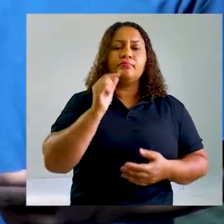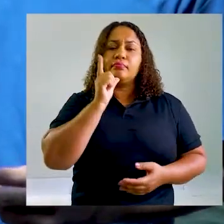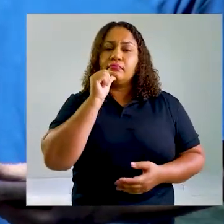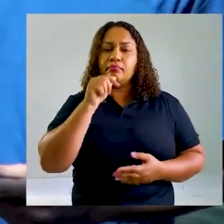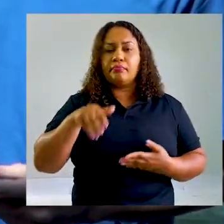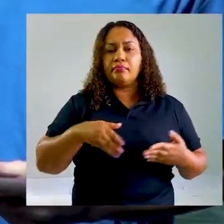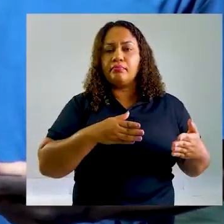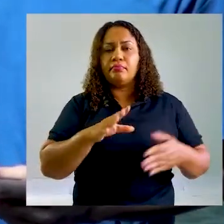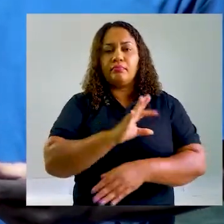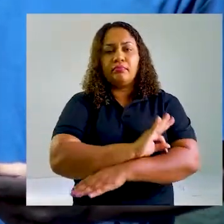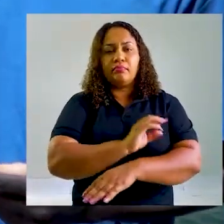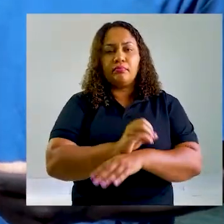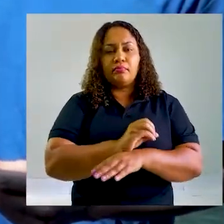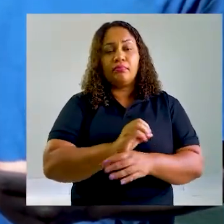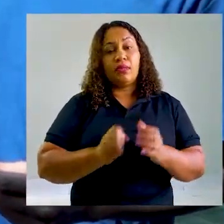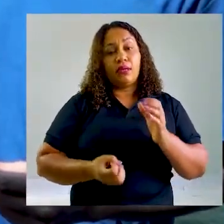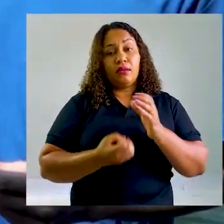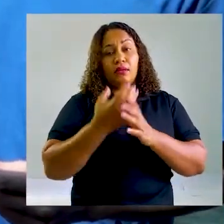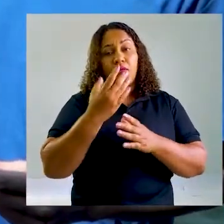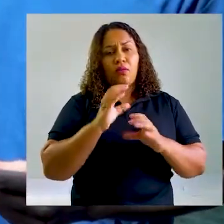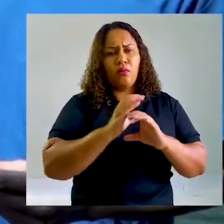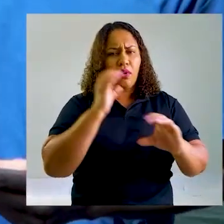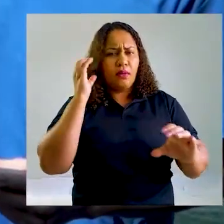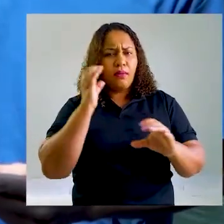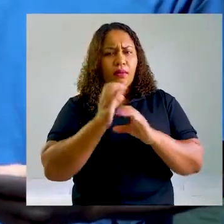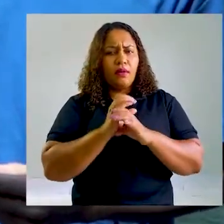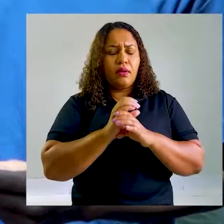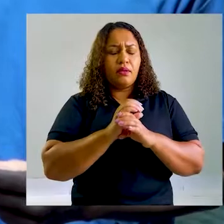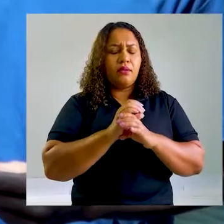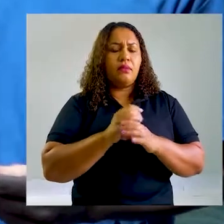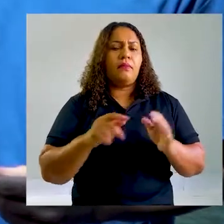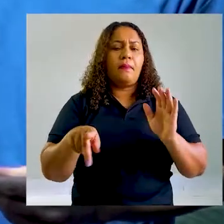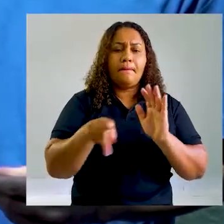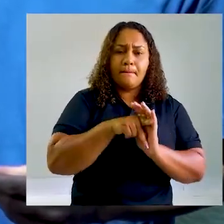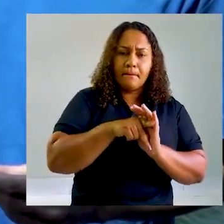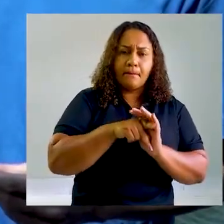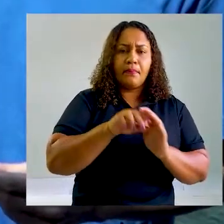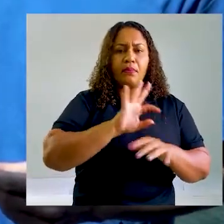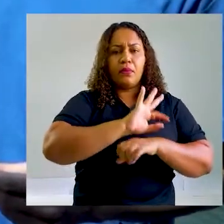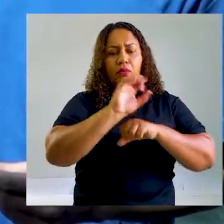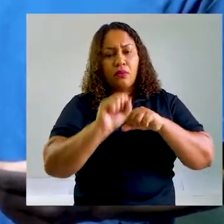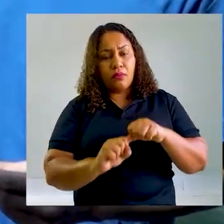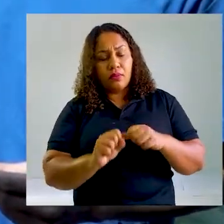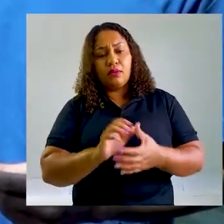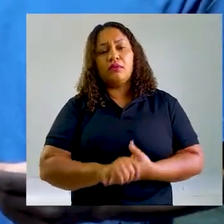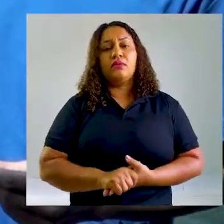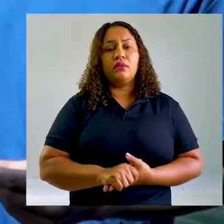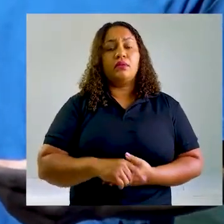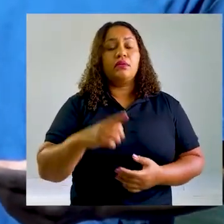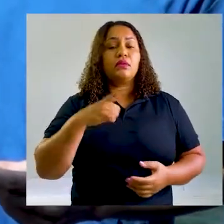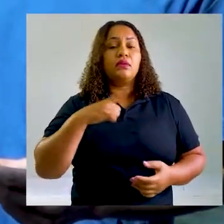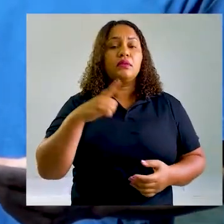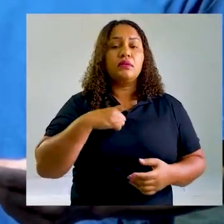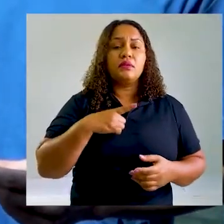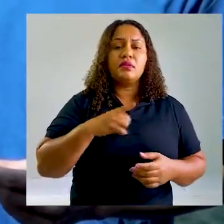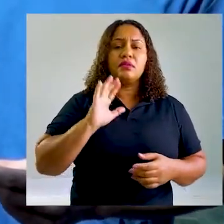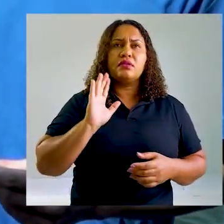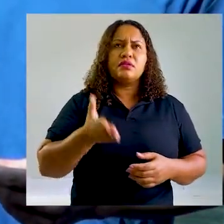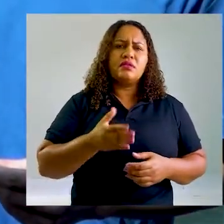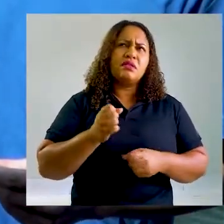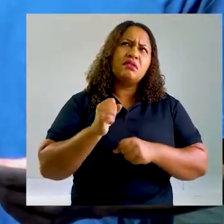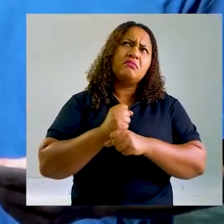gente fundou o Laboratório de Ecologia e Limnologia na UEMA, agora UEMA Sul, né? E desde então a gente tem, né,